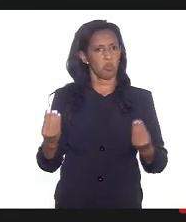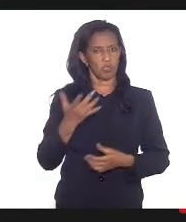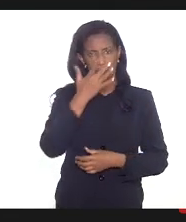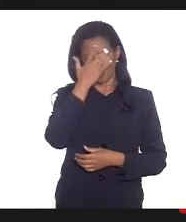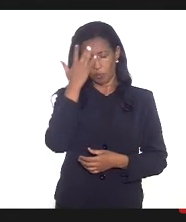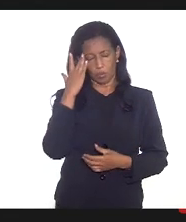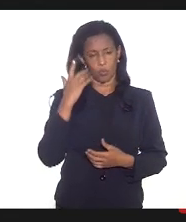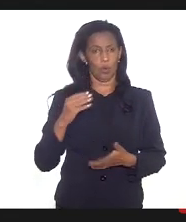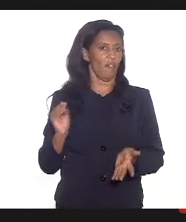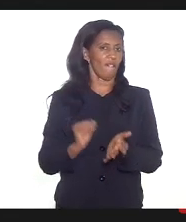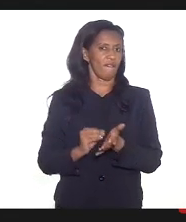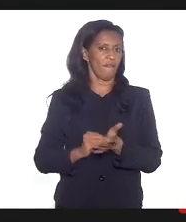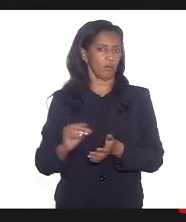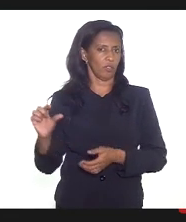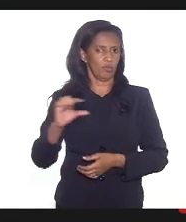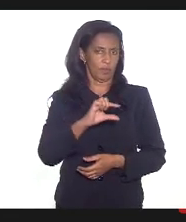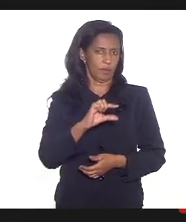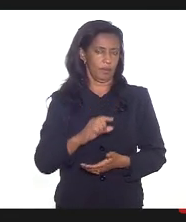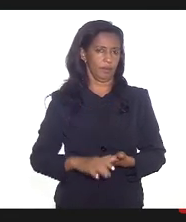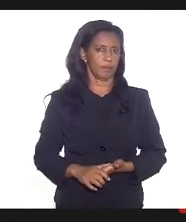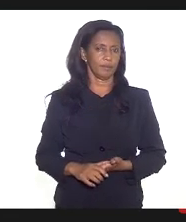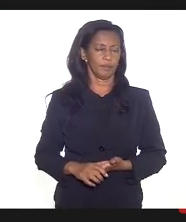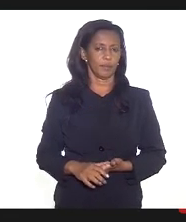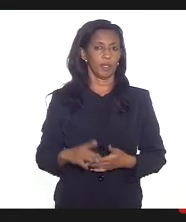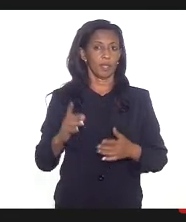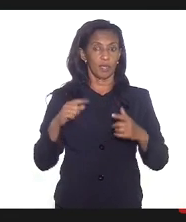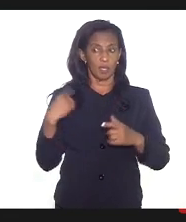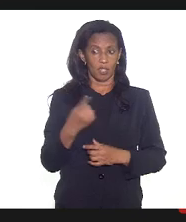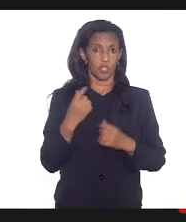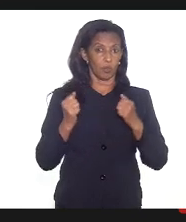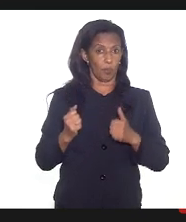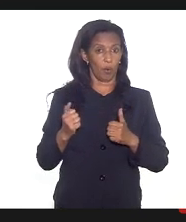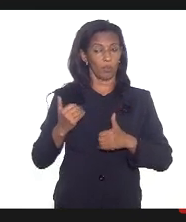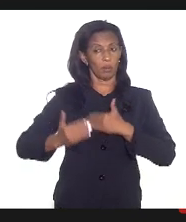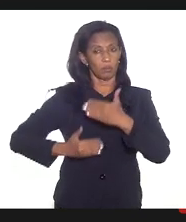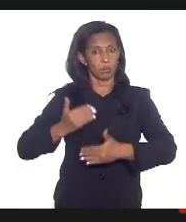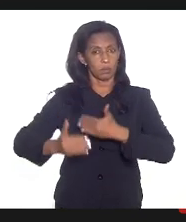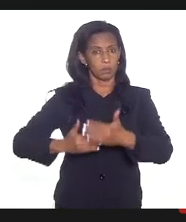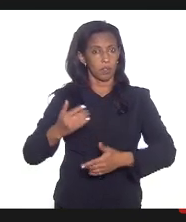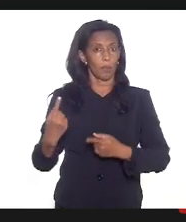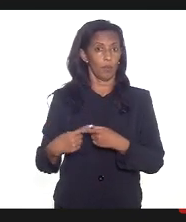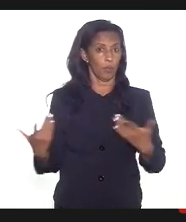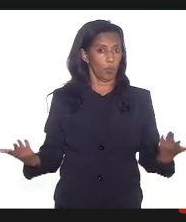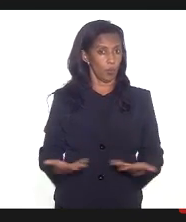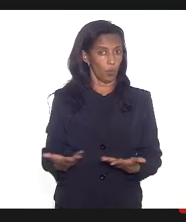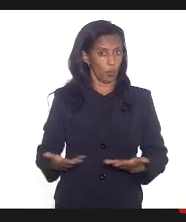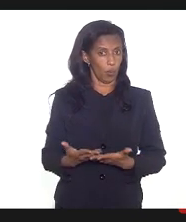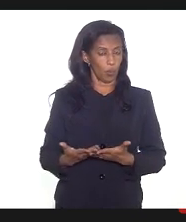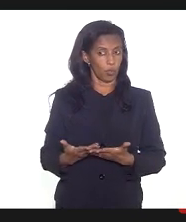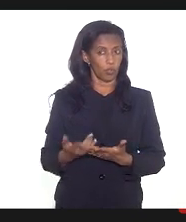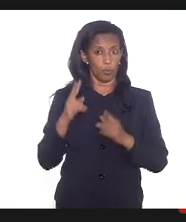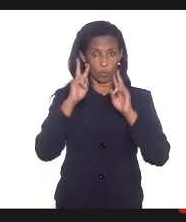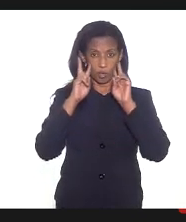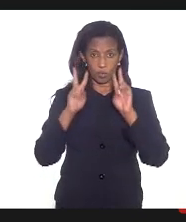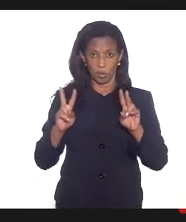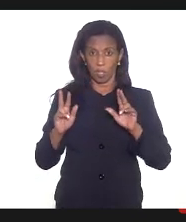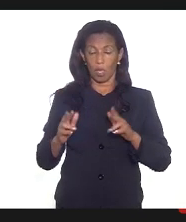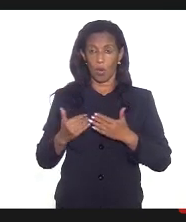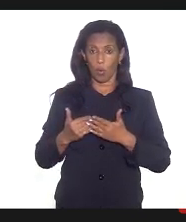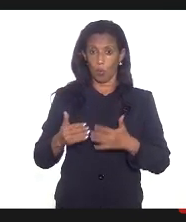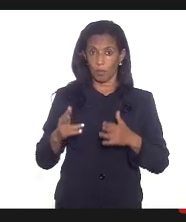Então vai questão de falta de vacina né E que Deus possa avançar é que hoje o cenário que a gente tem que começar